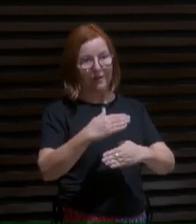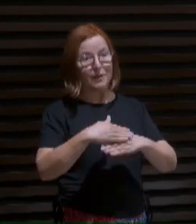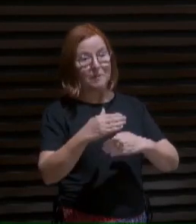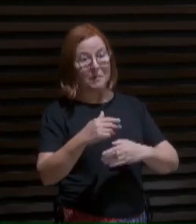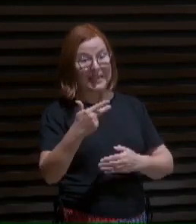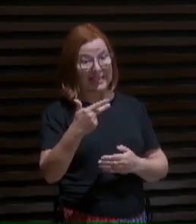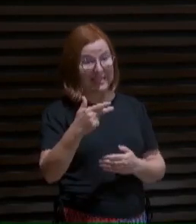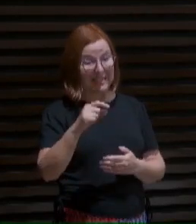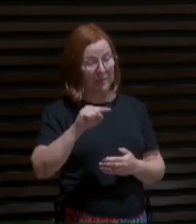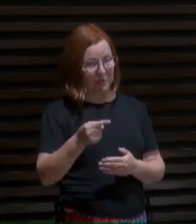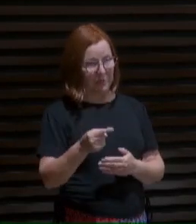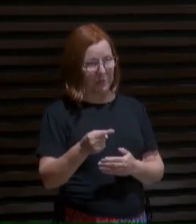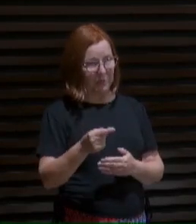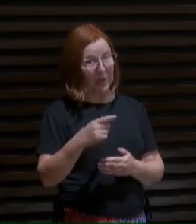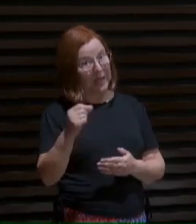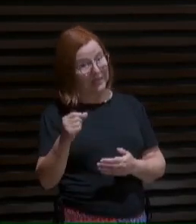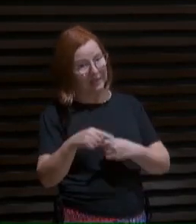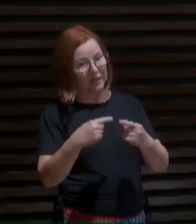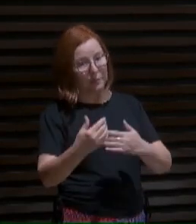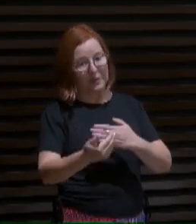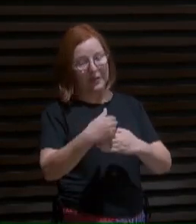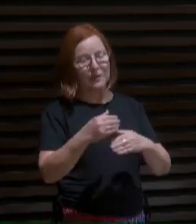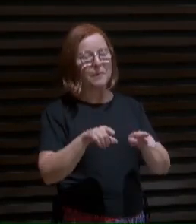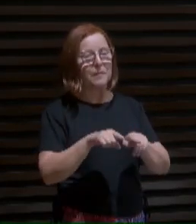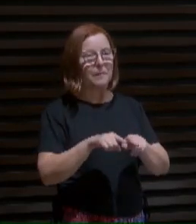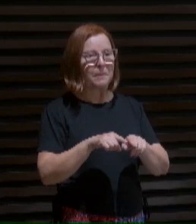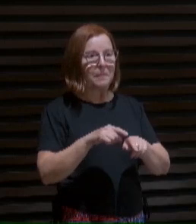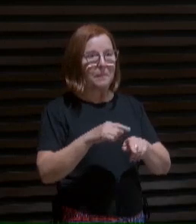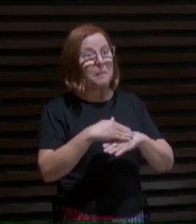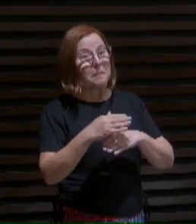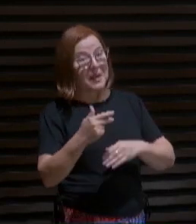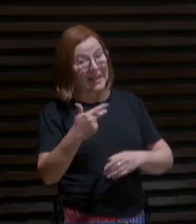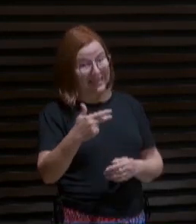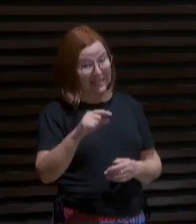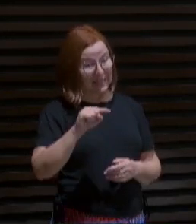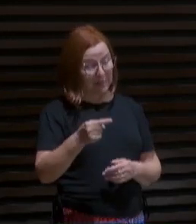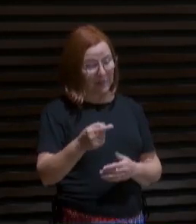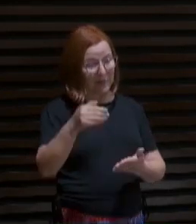Saíram aqueles 3.000, entraram mais 3.000. Até meio-dia.